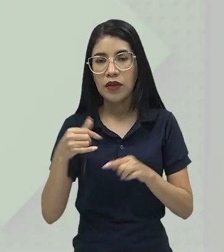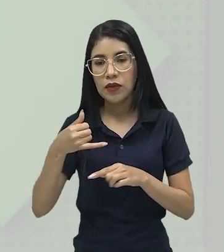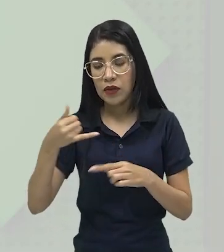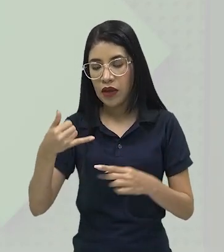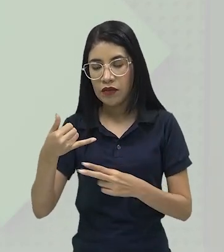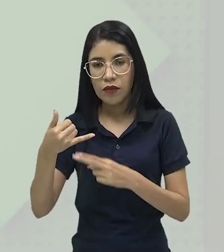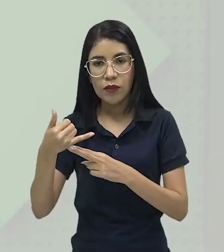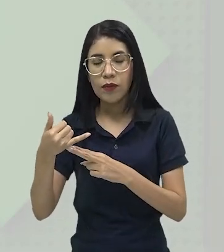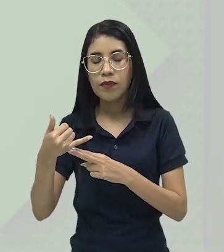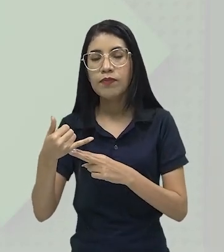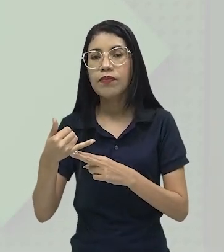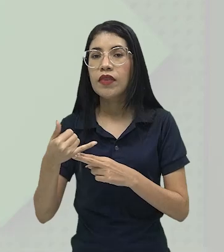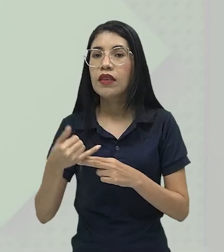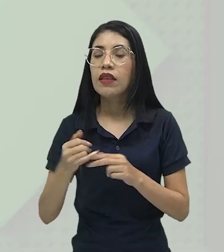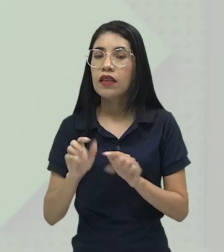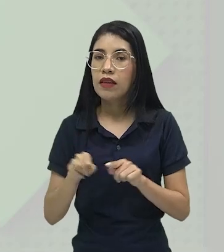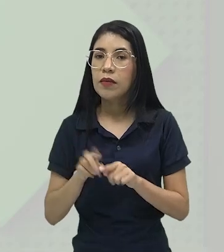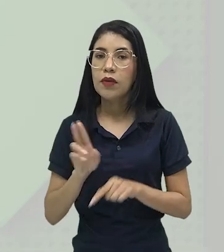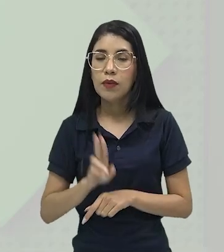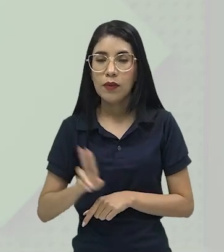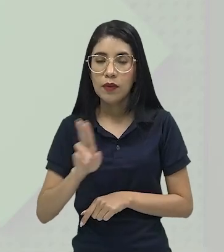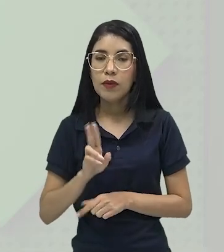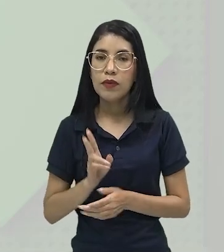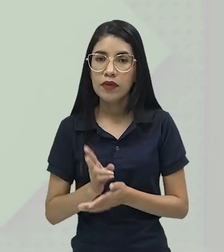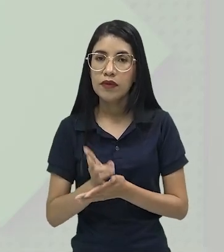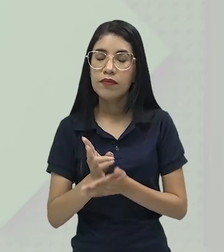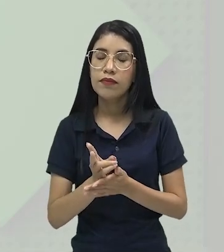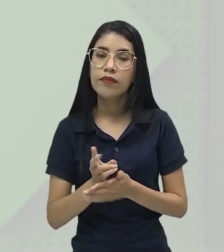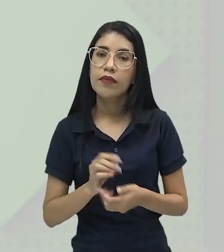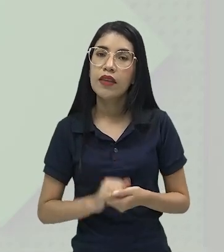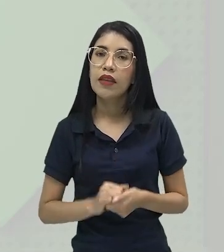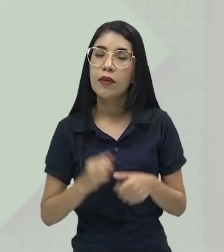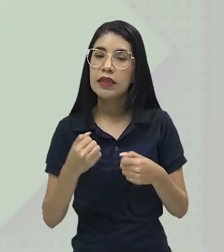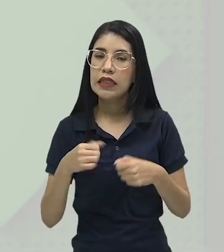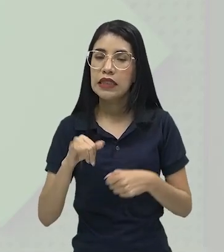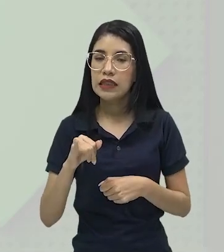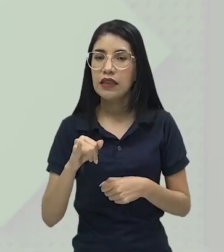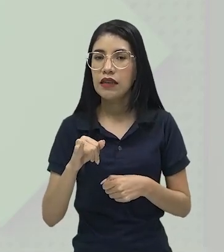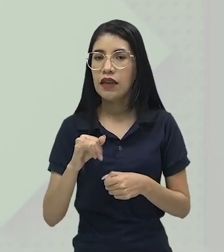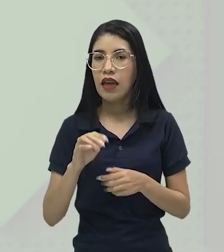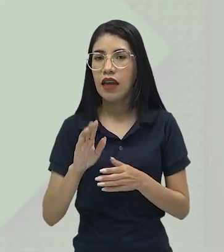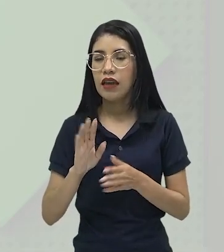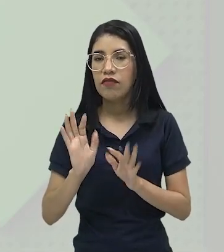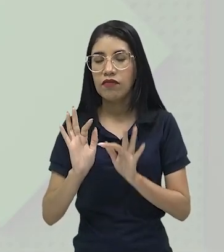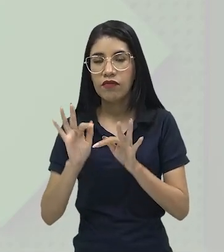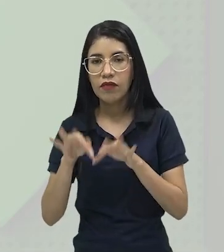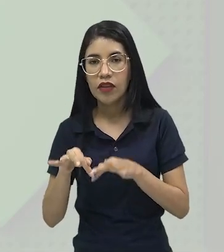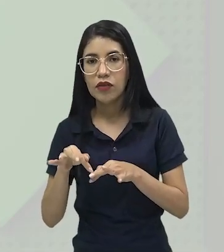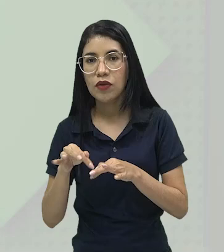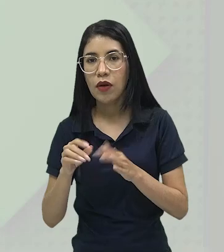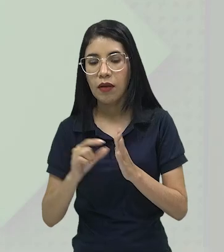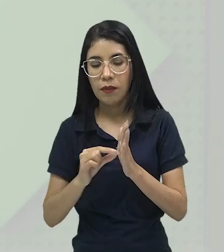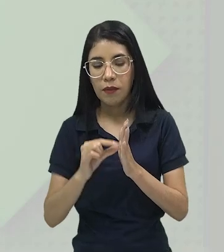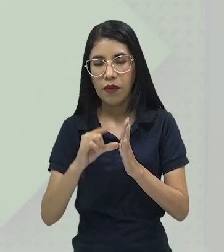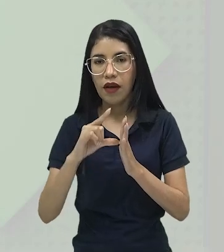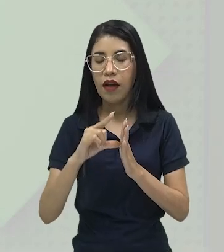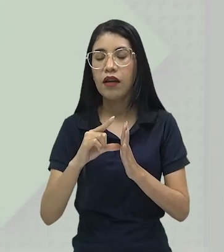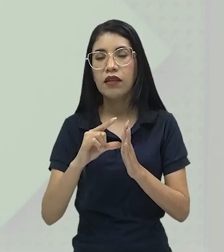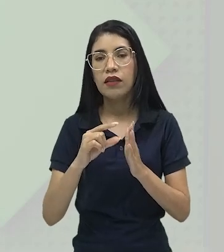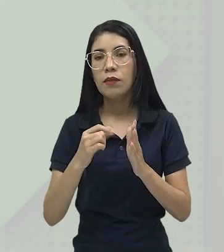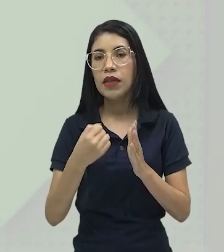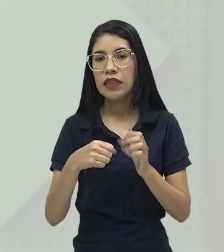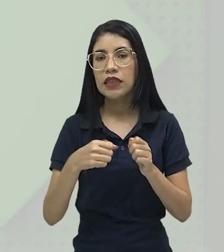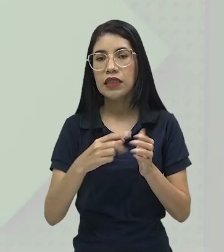energia elétrica. Então, terminou de carregar, retira ele da tomada para não consumir uma energia à toa,